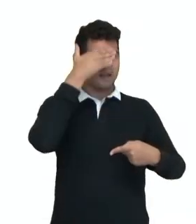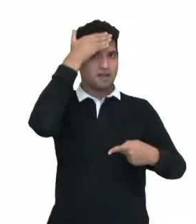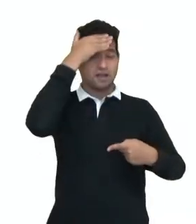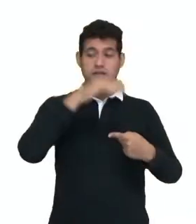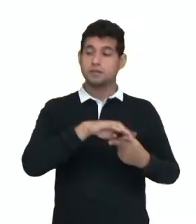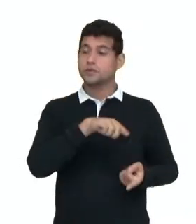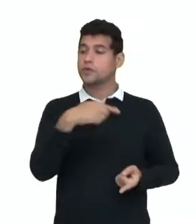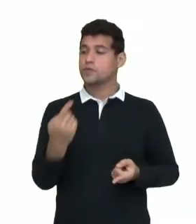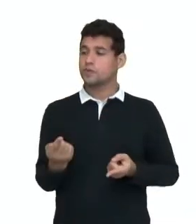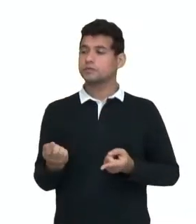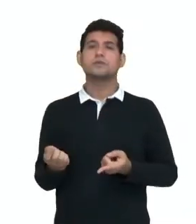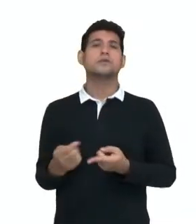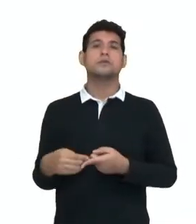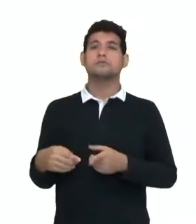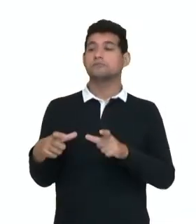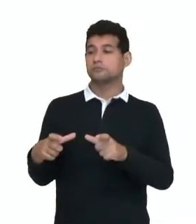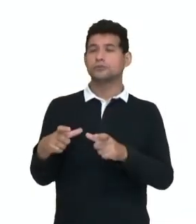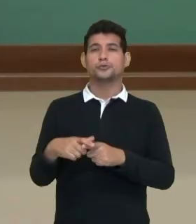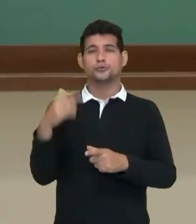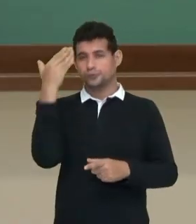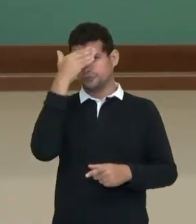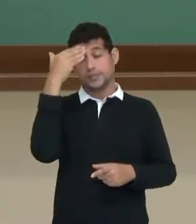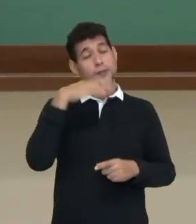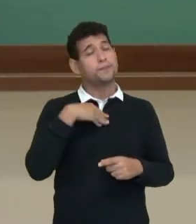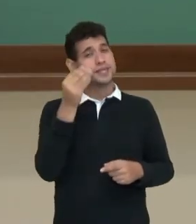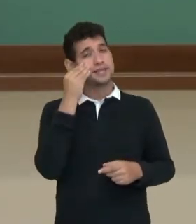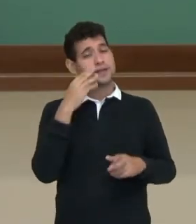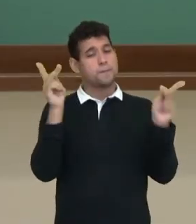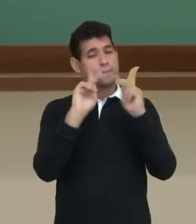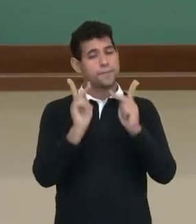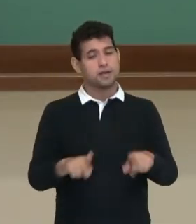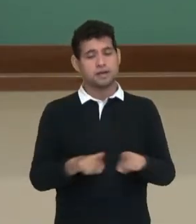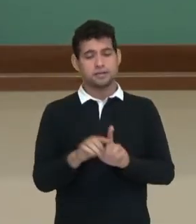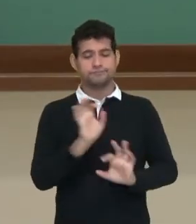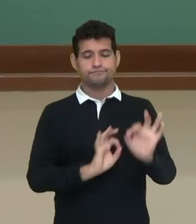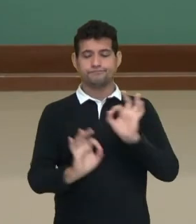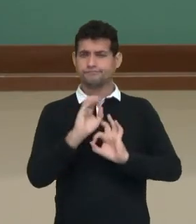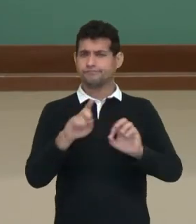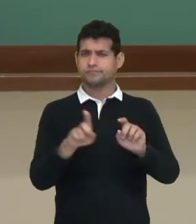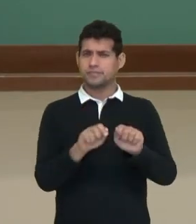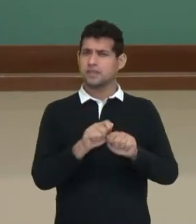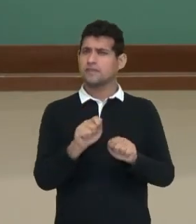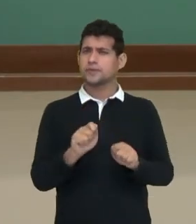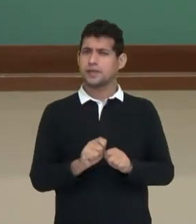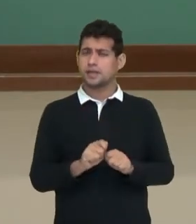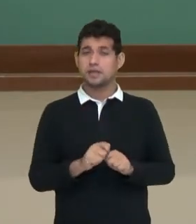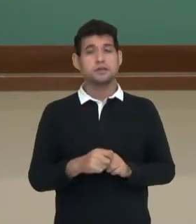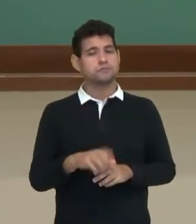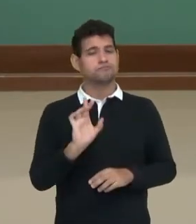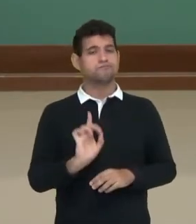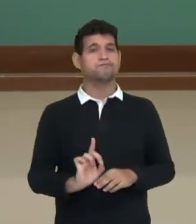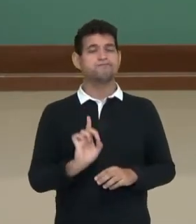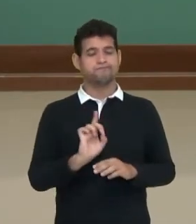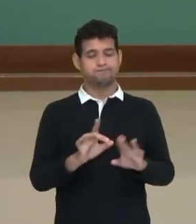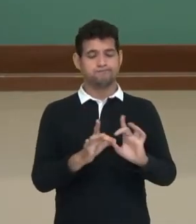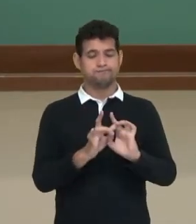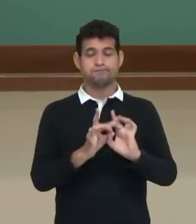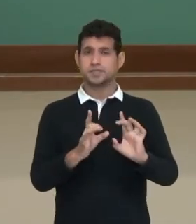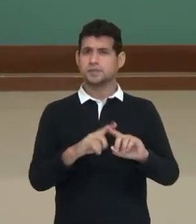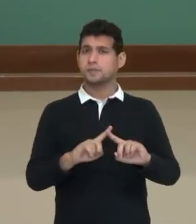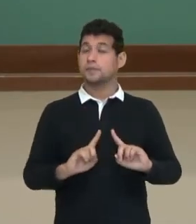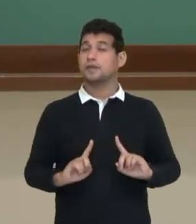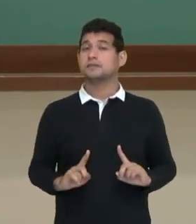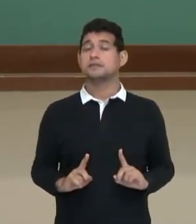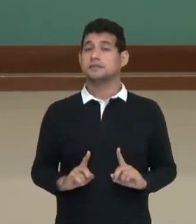Estado judeu. Isso aí procurava apaziguar a organização ali e dava aos judeus, então, o direito à sua autonomia.